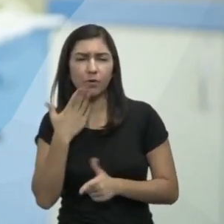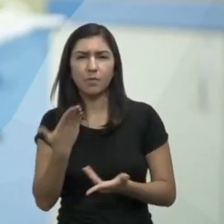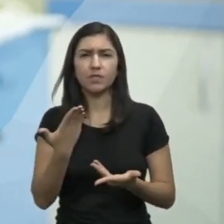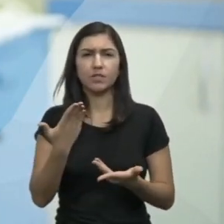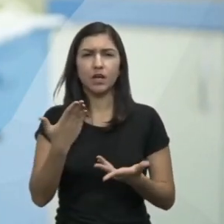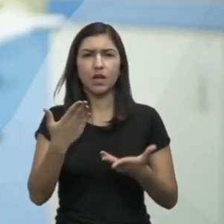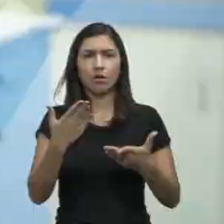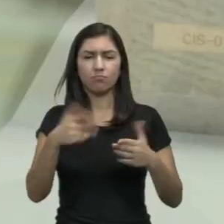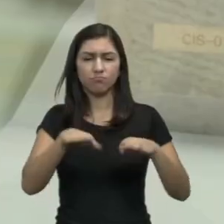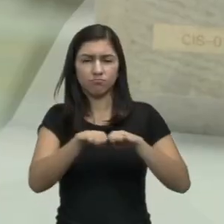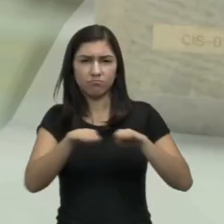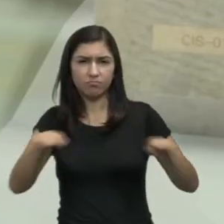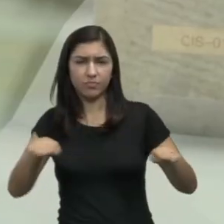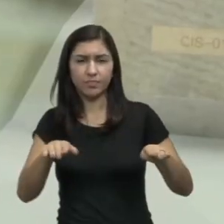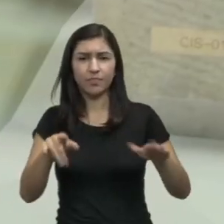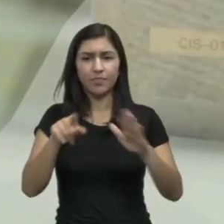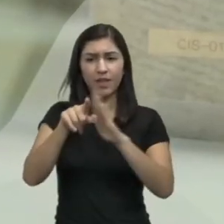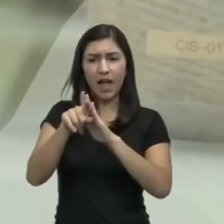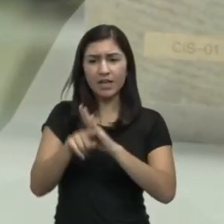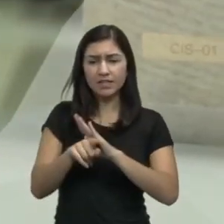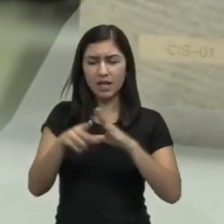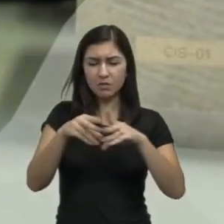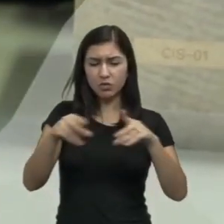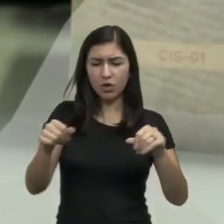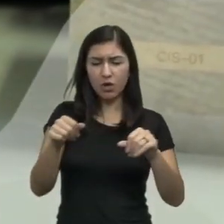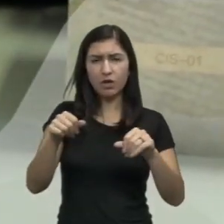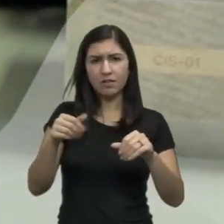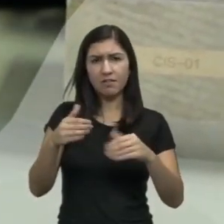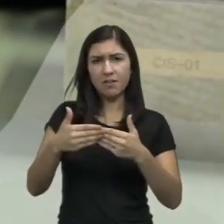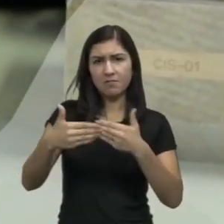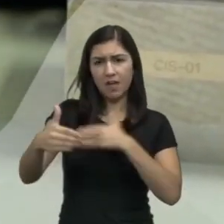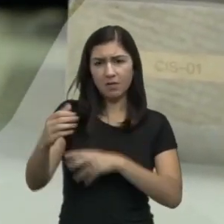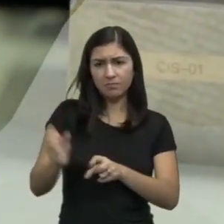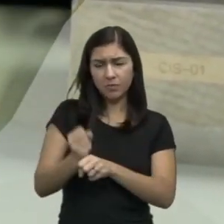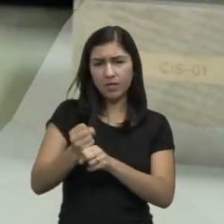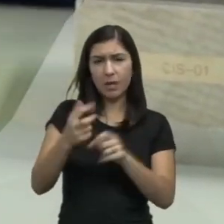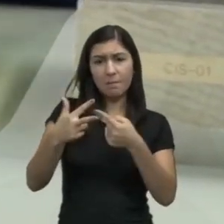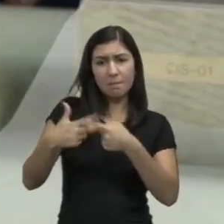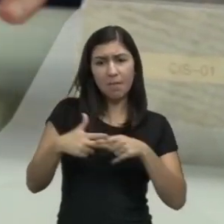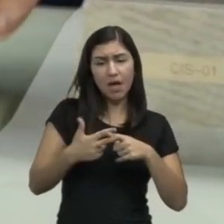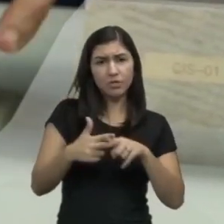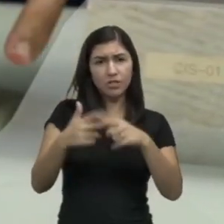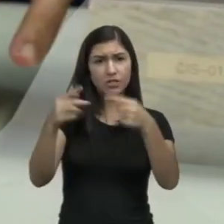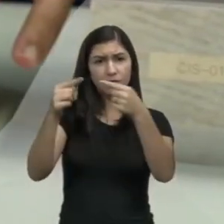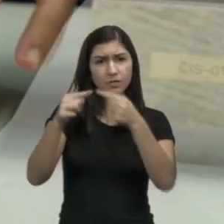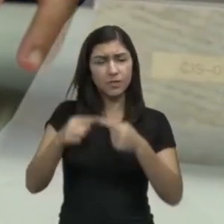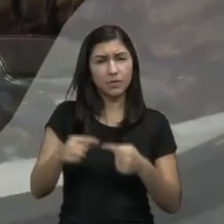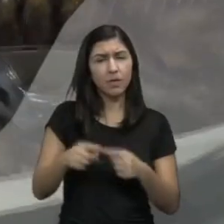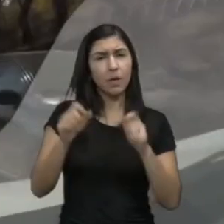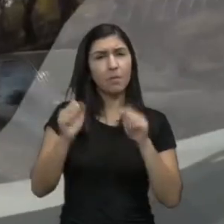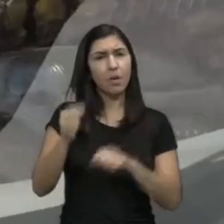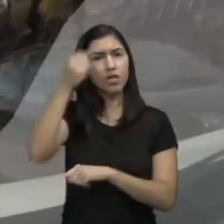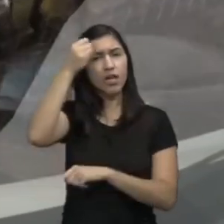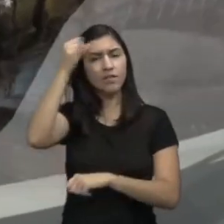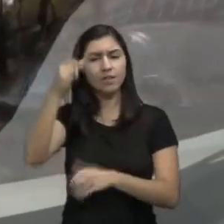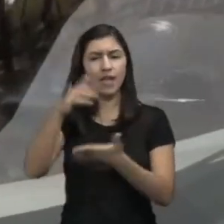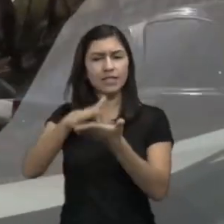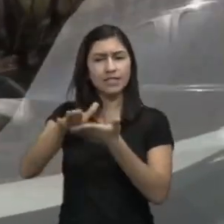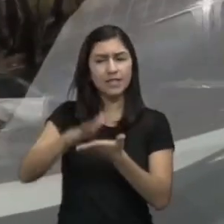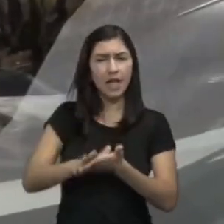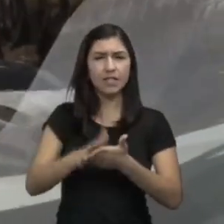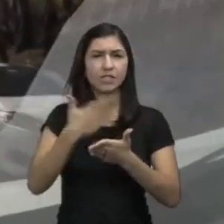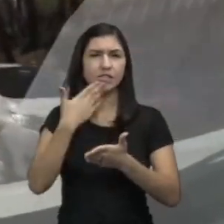do asfalto em si. Análises do solo que será pavimentado e a manutenção adequada do asfalto podem evitar desgastes